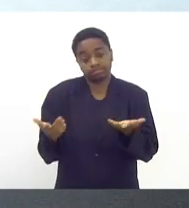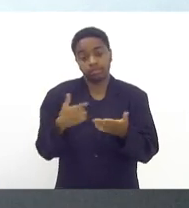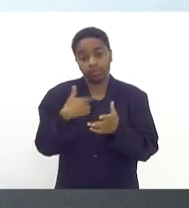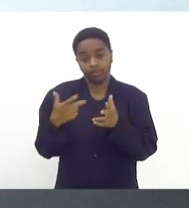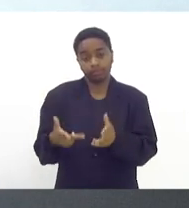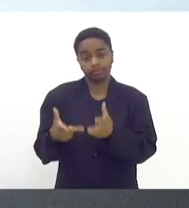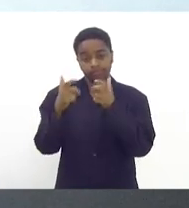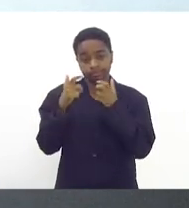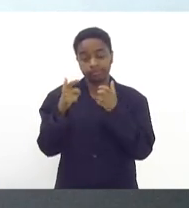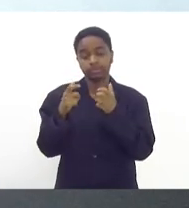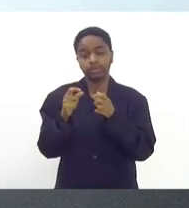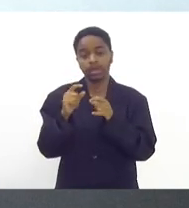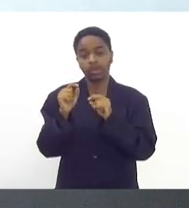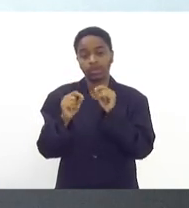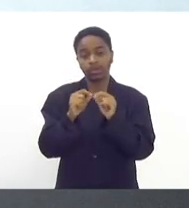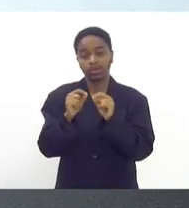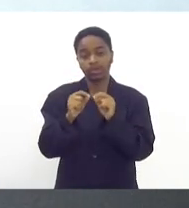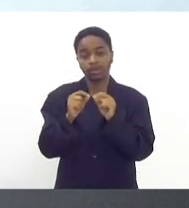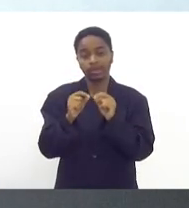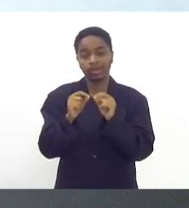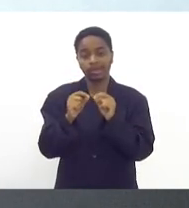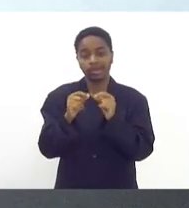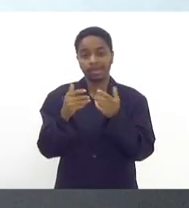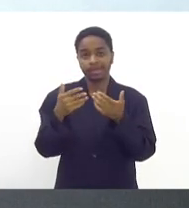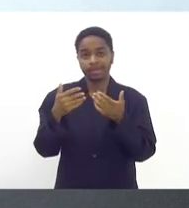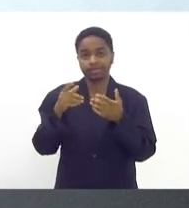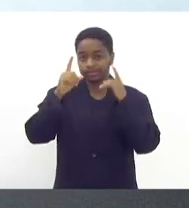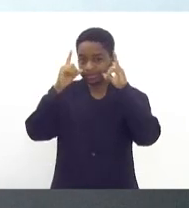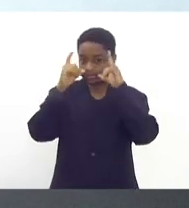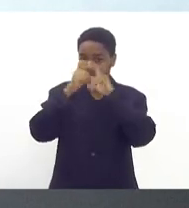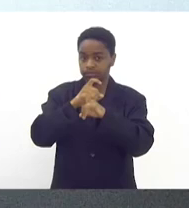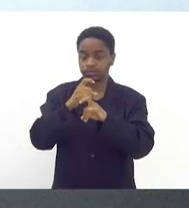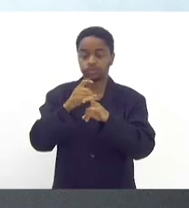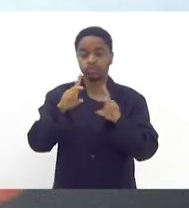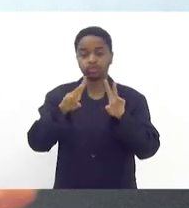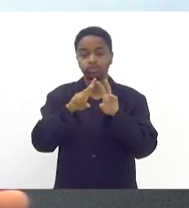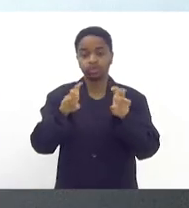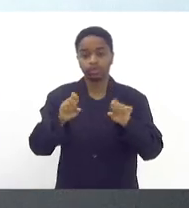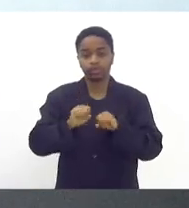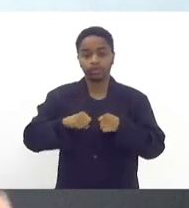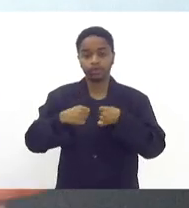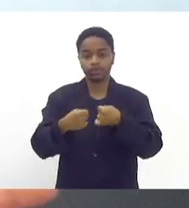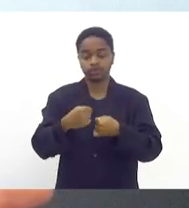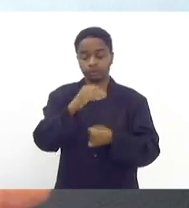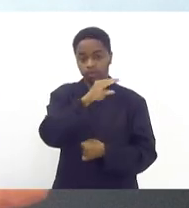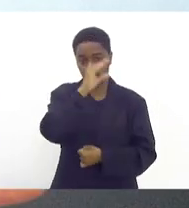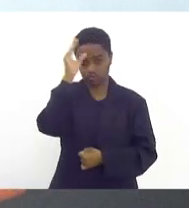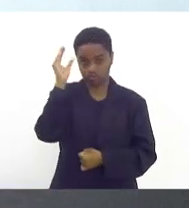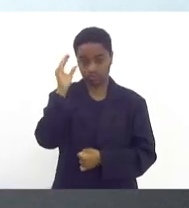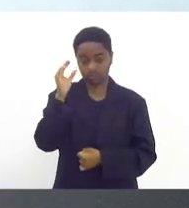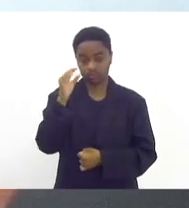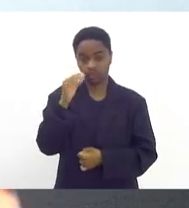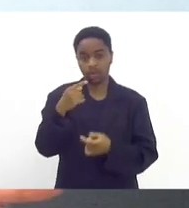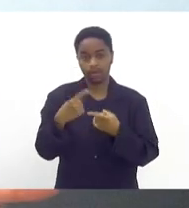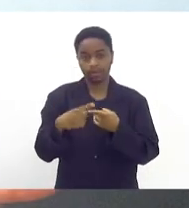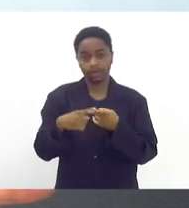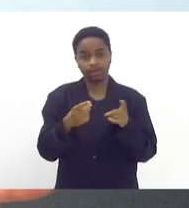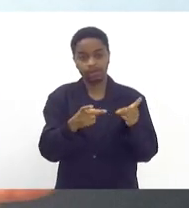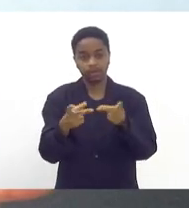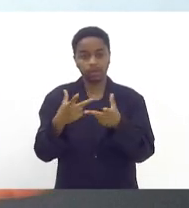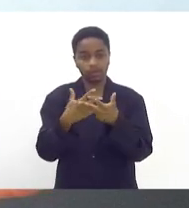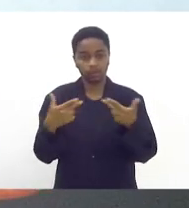afronta ao Código de Defesa do Consumidor a uma relação consum ista tendo em vista que eles estão vendendo algo porque